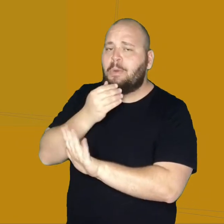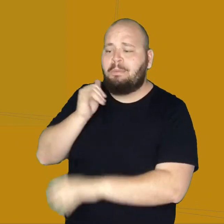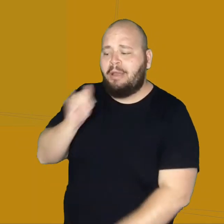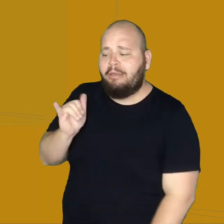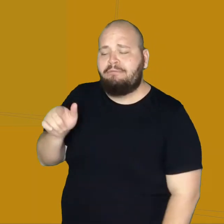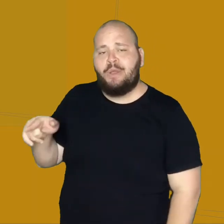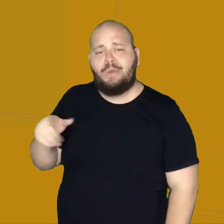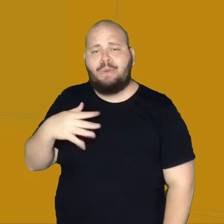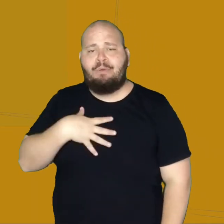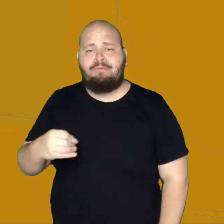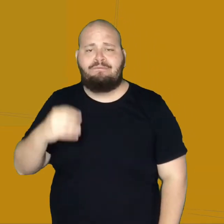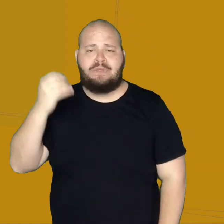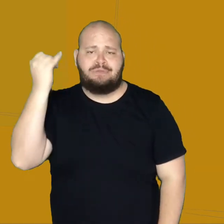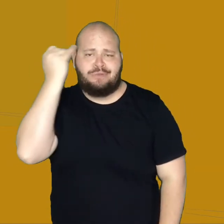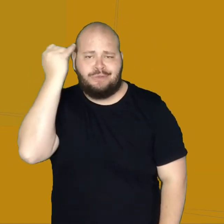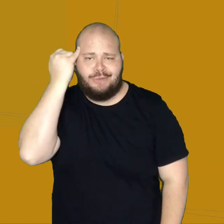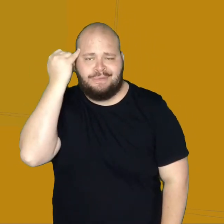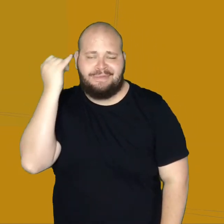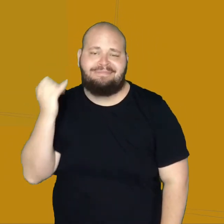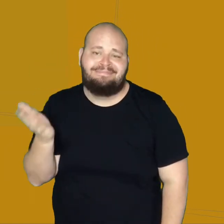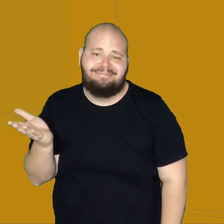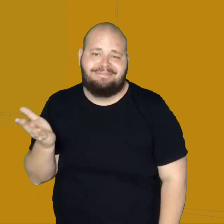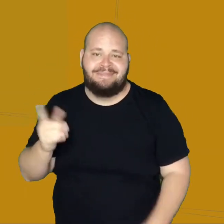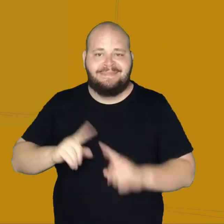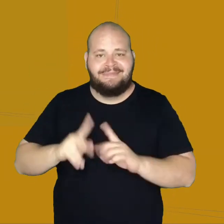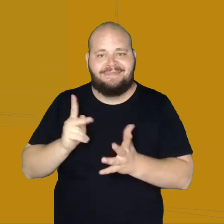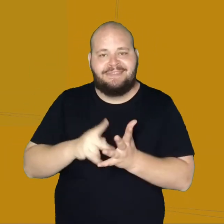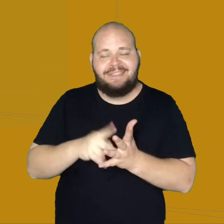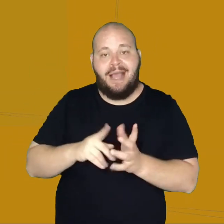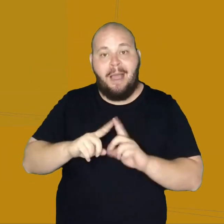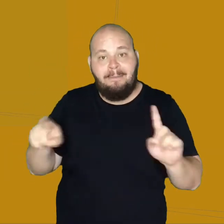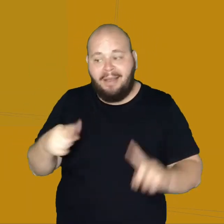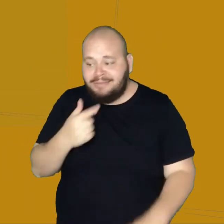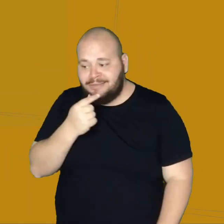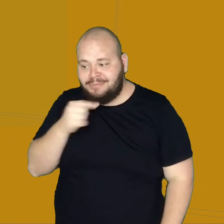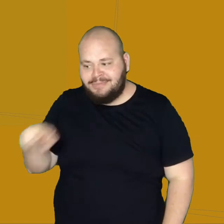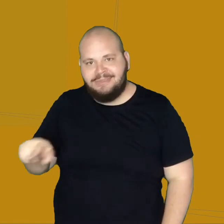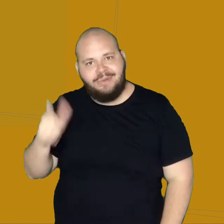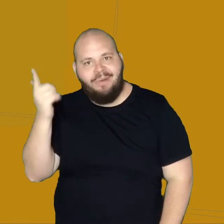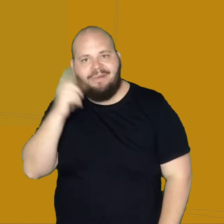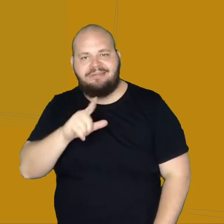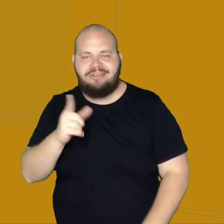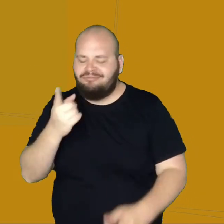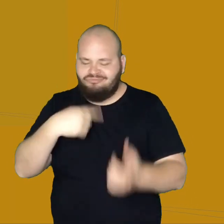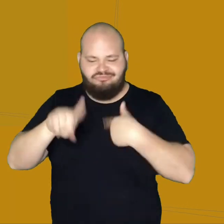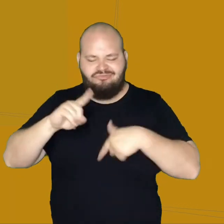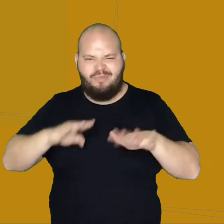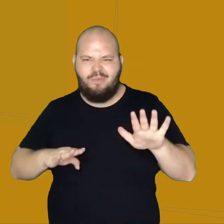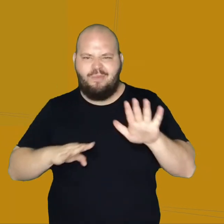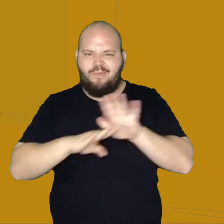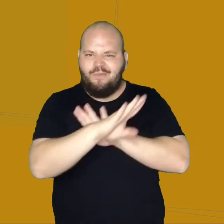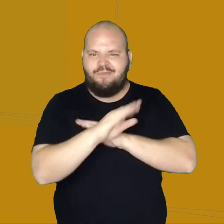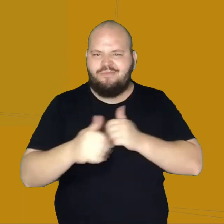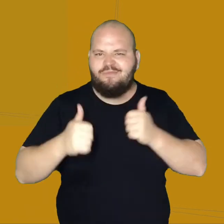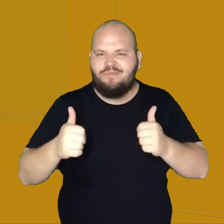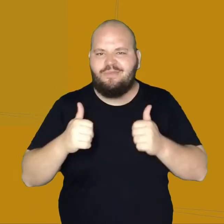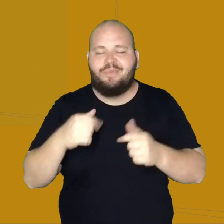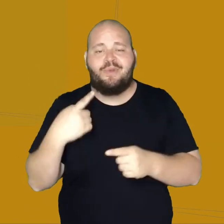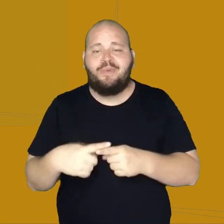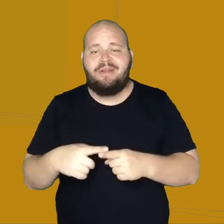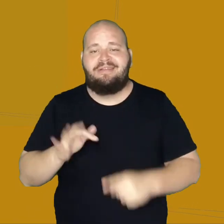Babel, segundo nos conta a Escritura. Provavelmente, confundidas antigamente as línguas, é fácil trocá-las agora, desde